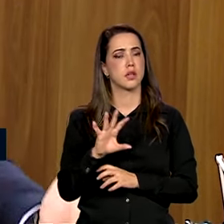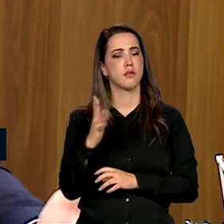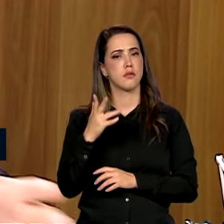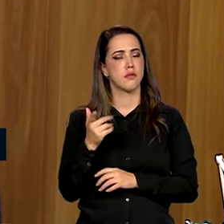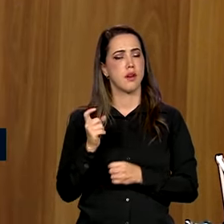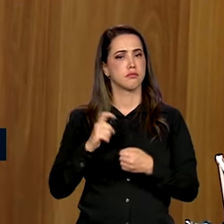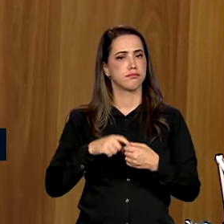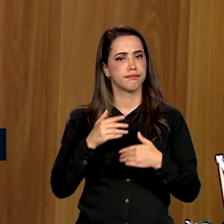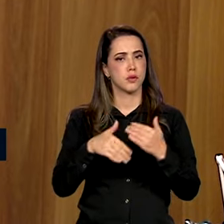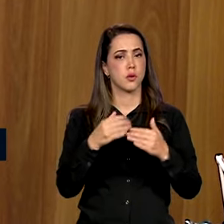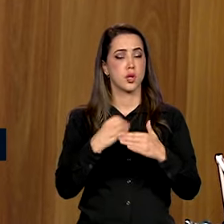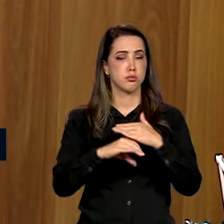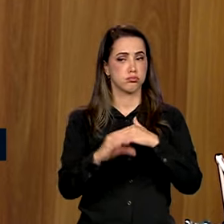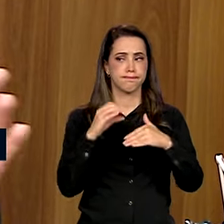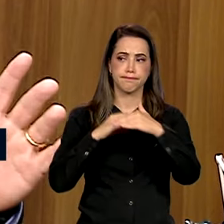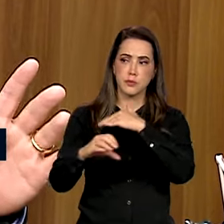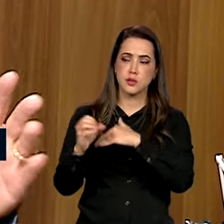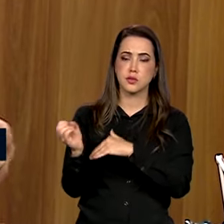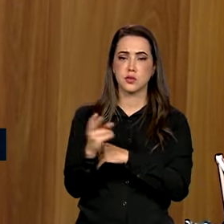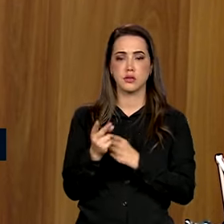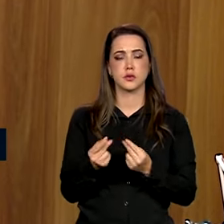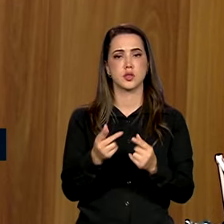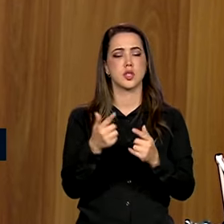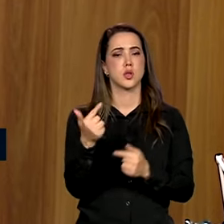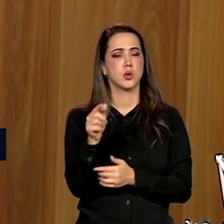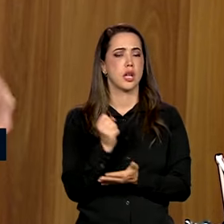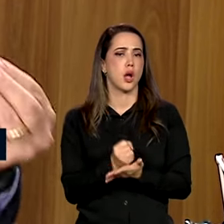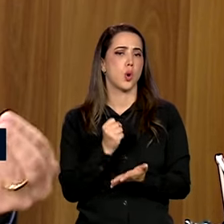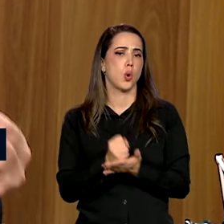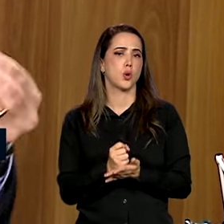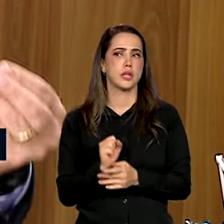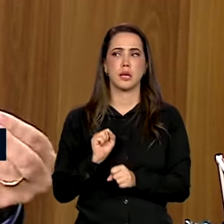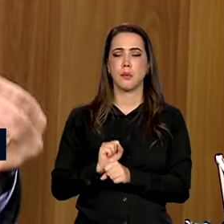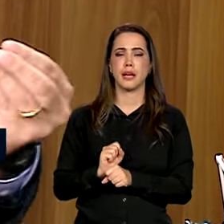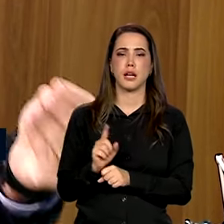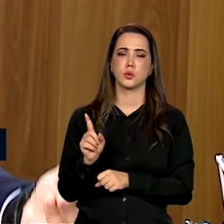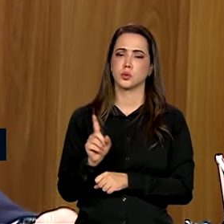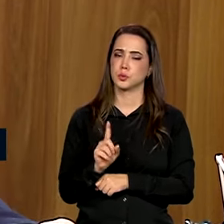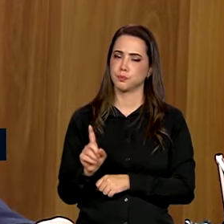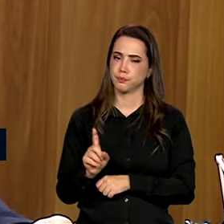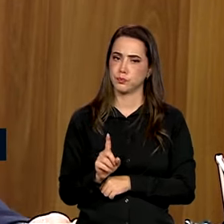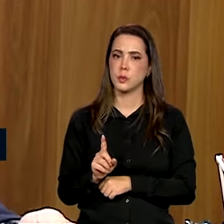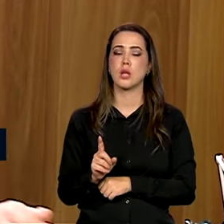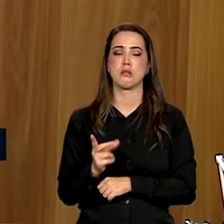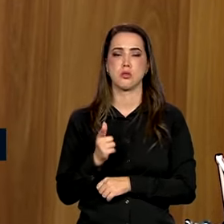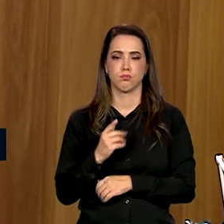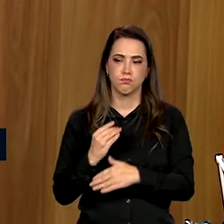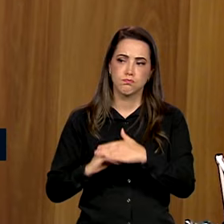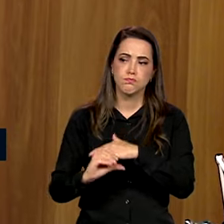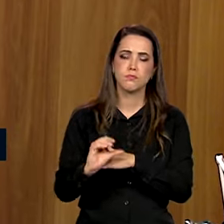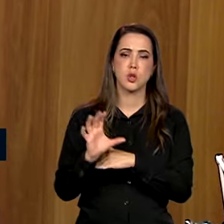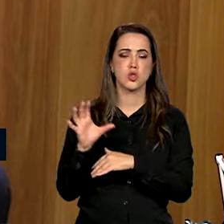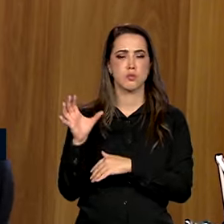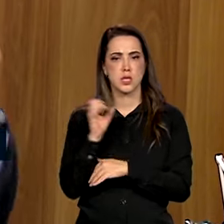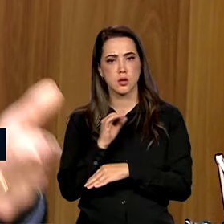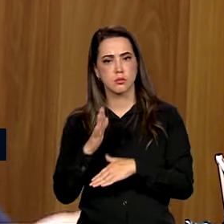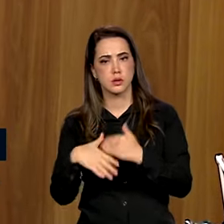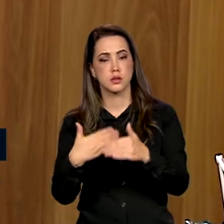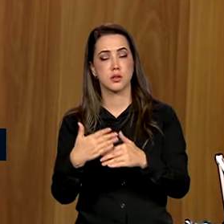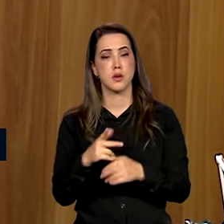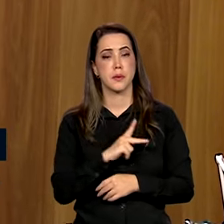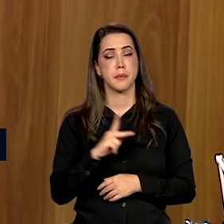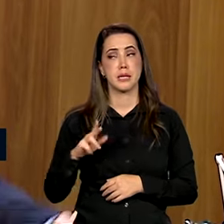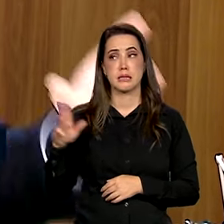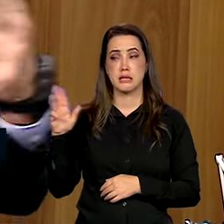com os novos recursos não há mais contrato paralisado por falta de recursos no Brasil isso o presidente falou